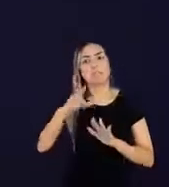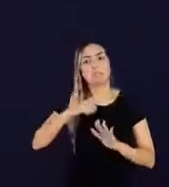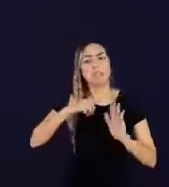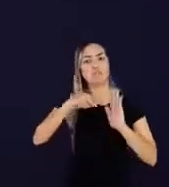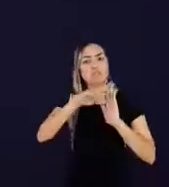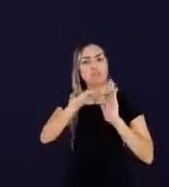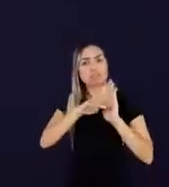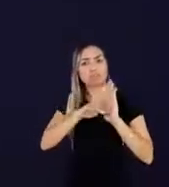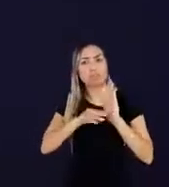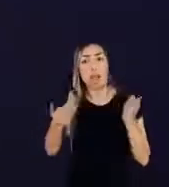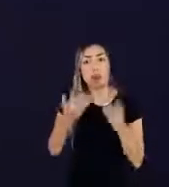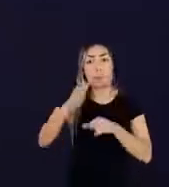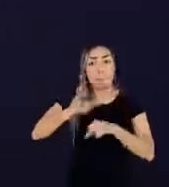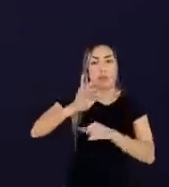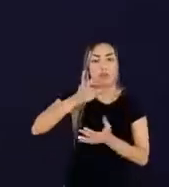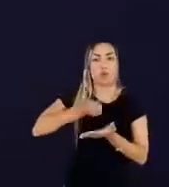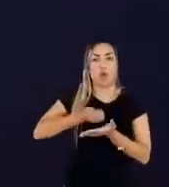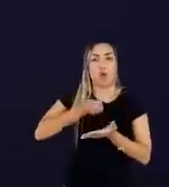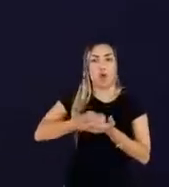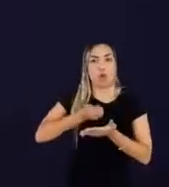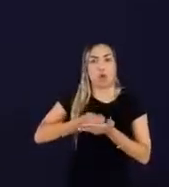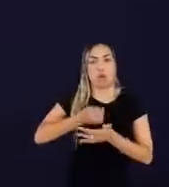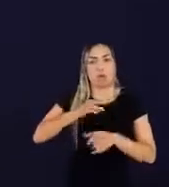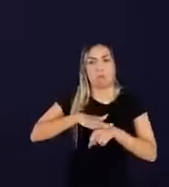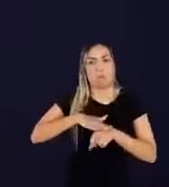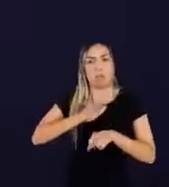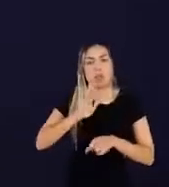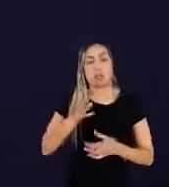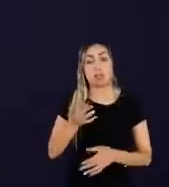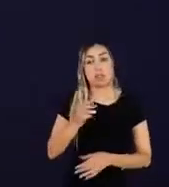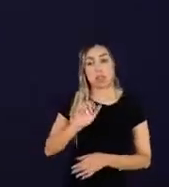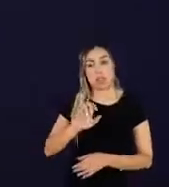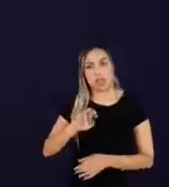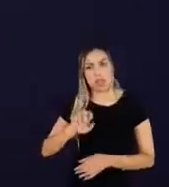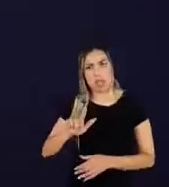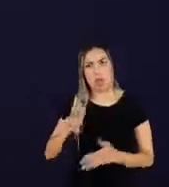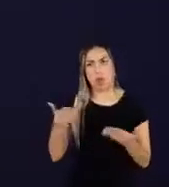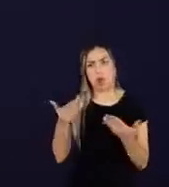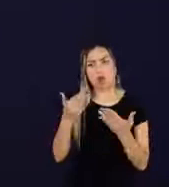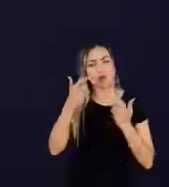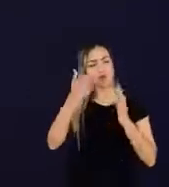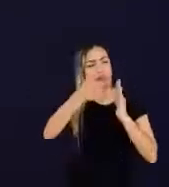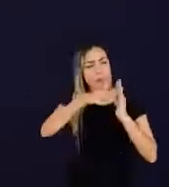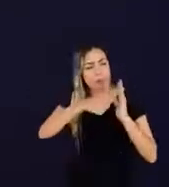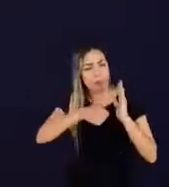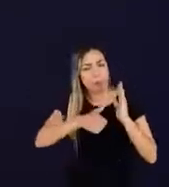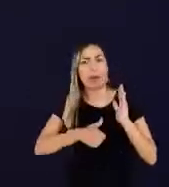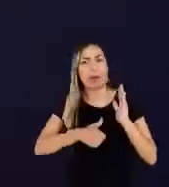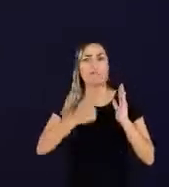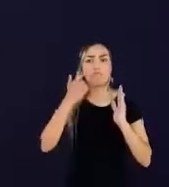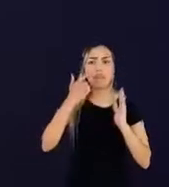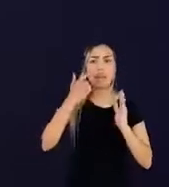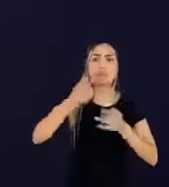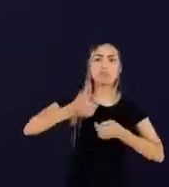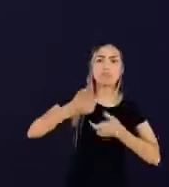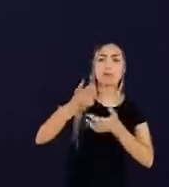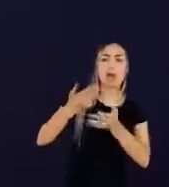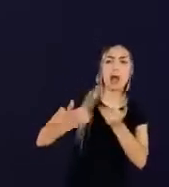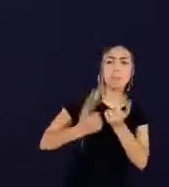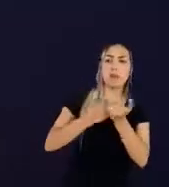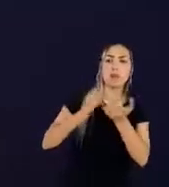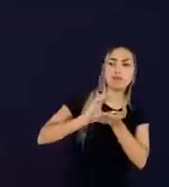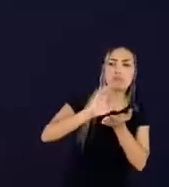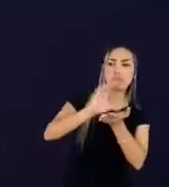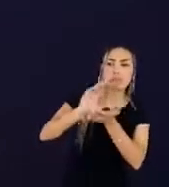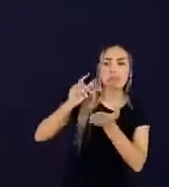hoje. Isso, brevemente, a ANEEL deve concluir a análise das contribuições e publicar um regulamento, já vai